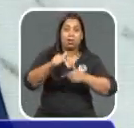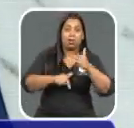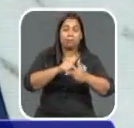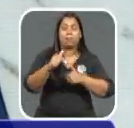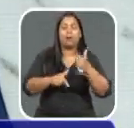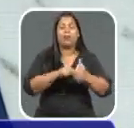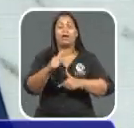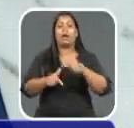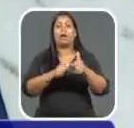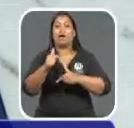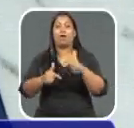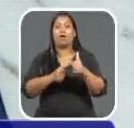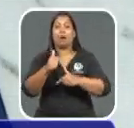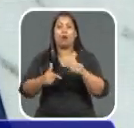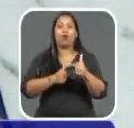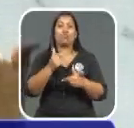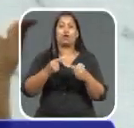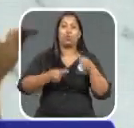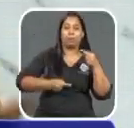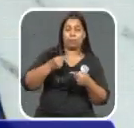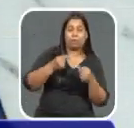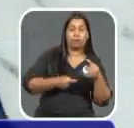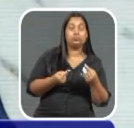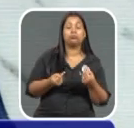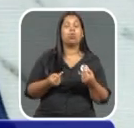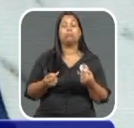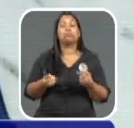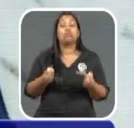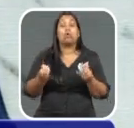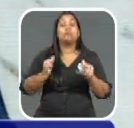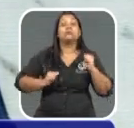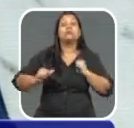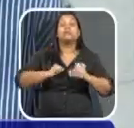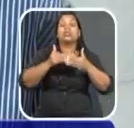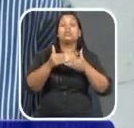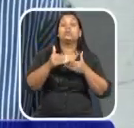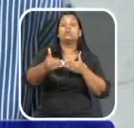de trabalho. Qual é a expectativa para o próximo ano de mandato?